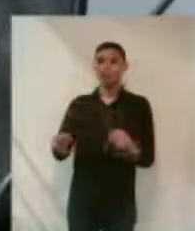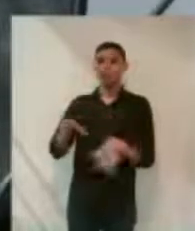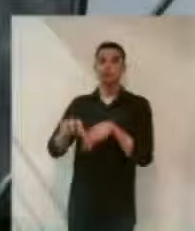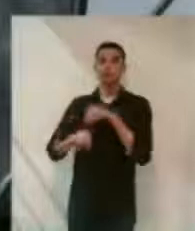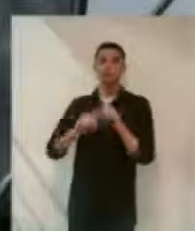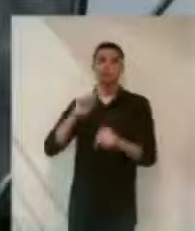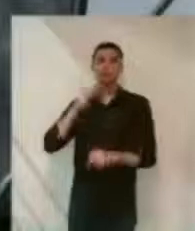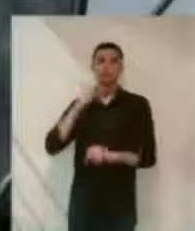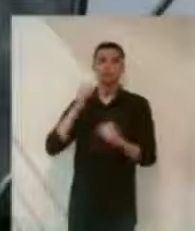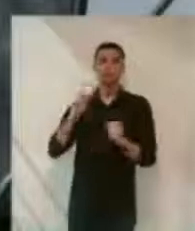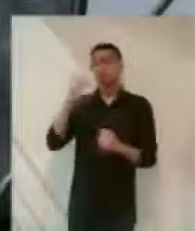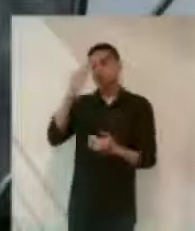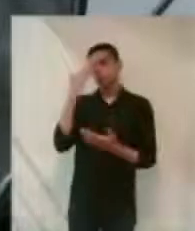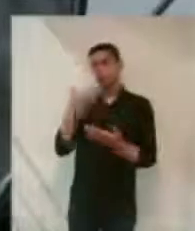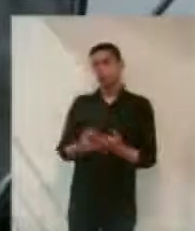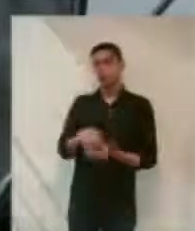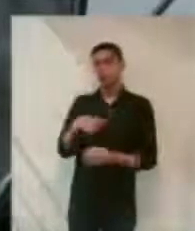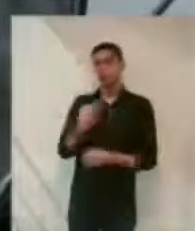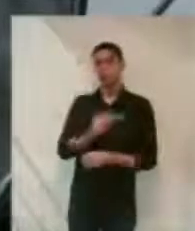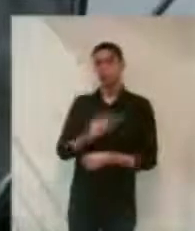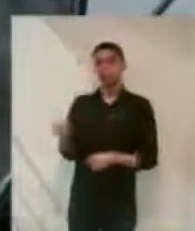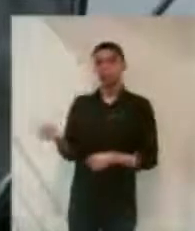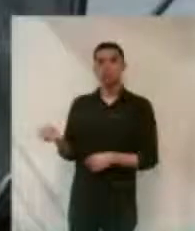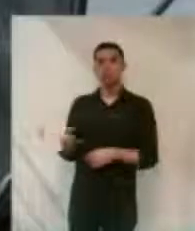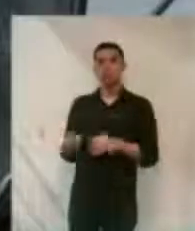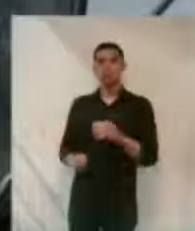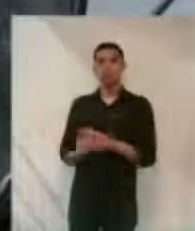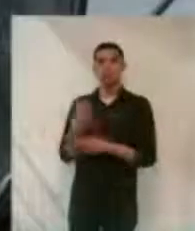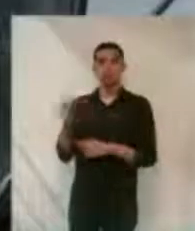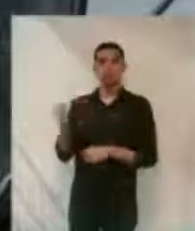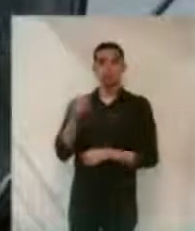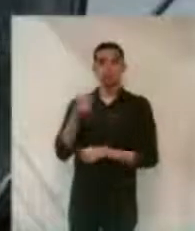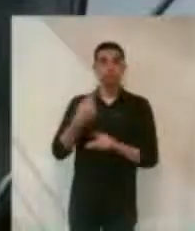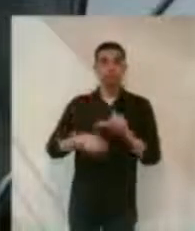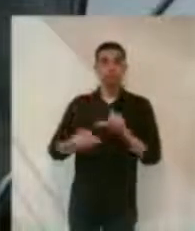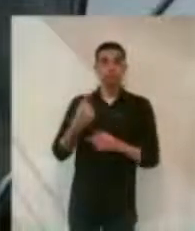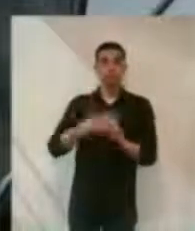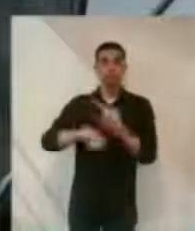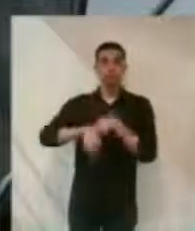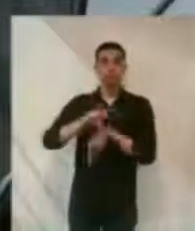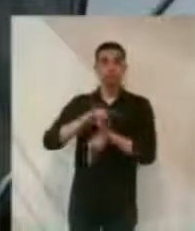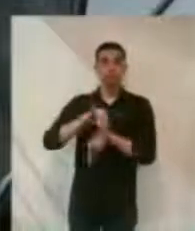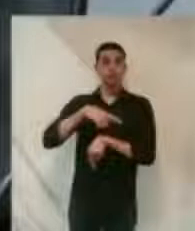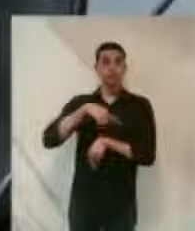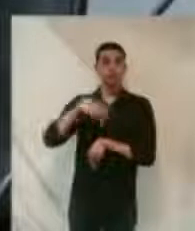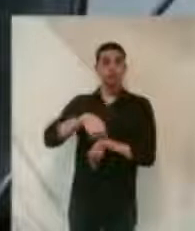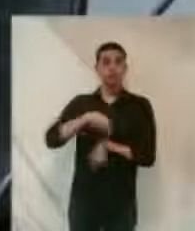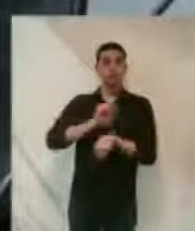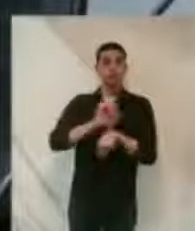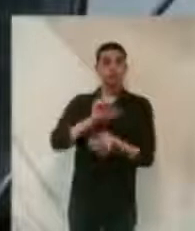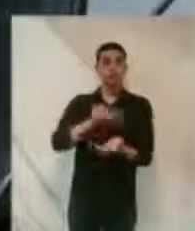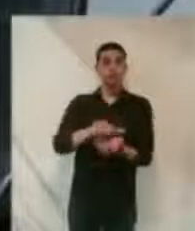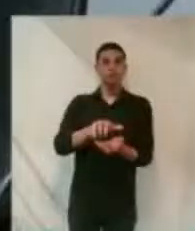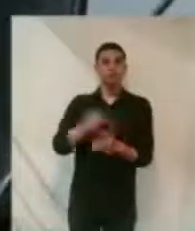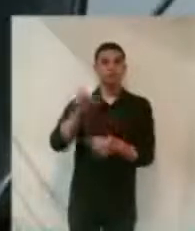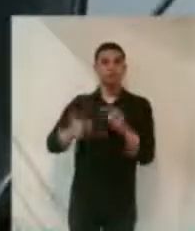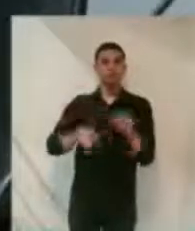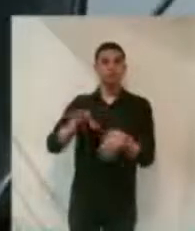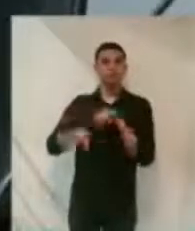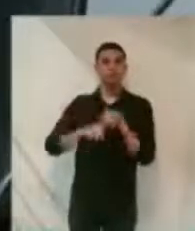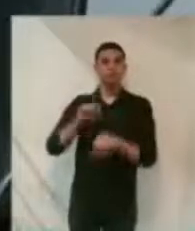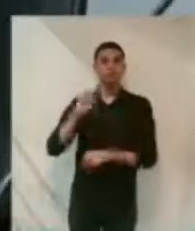pode ter certeza que com a implantação da logística reversa no nosso estado de Pernambuco, os catadores e catadoras vão